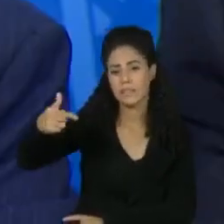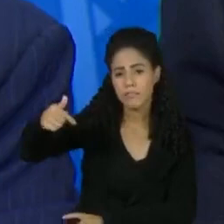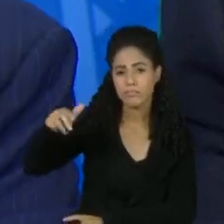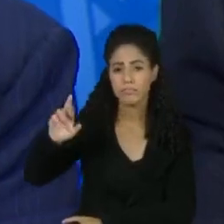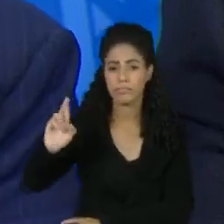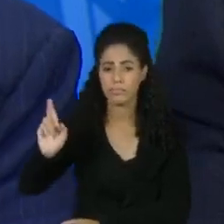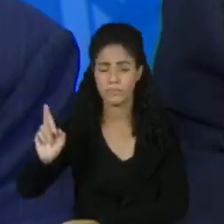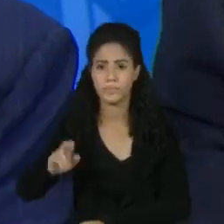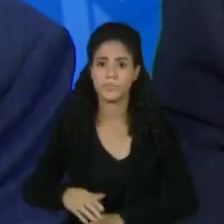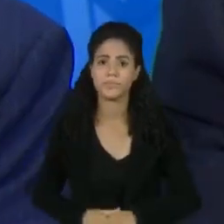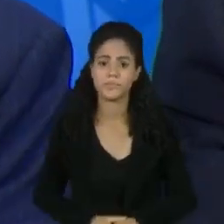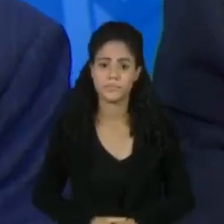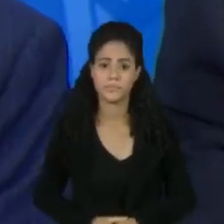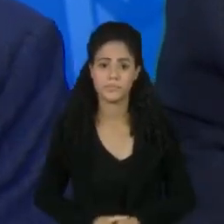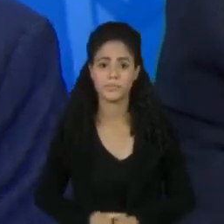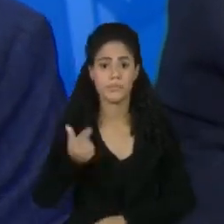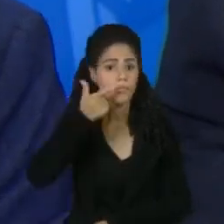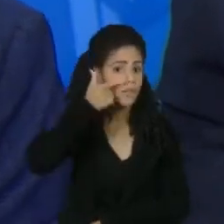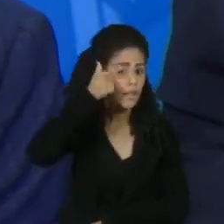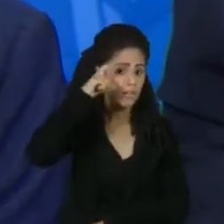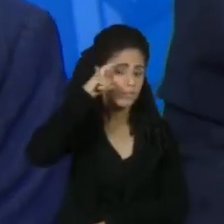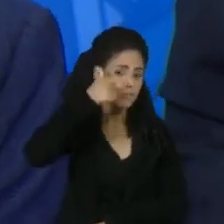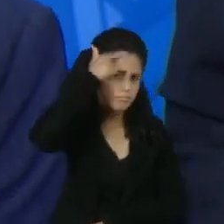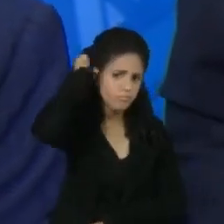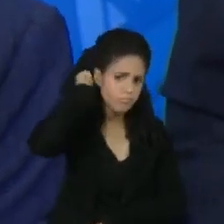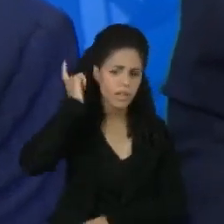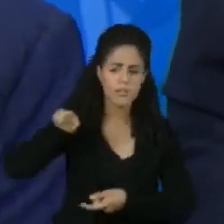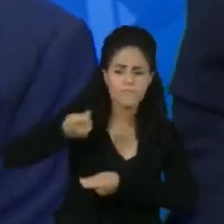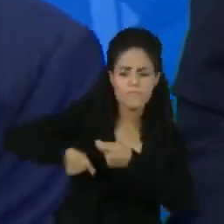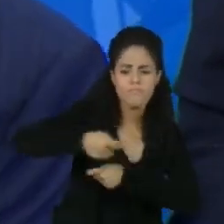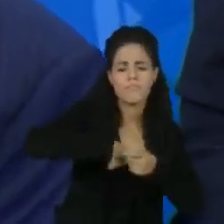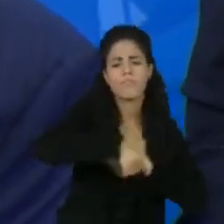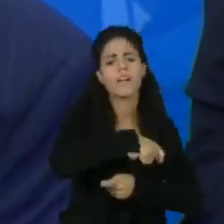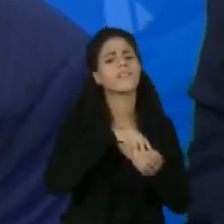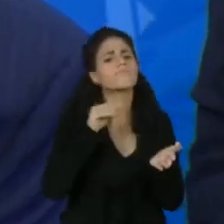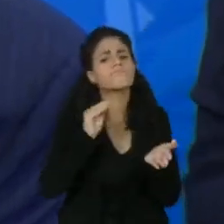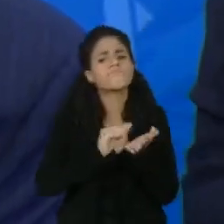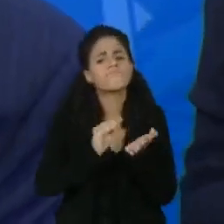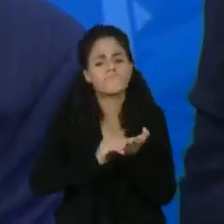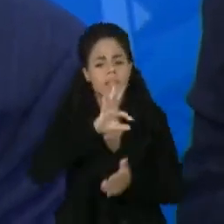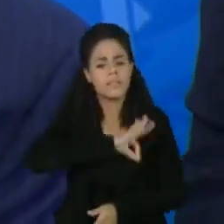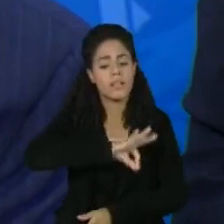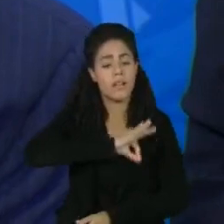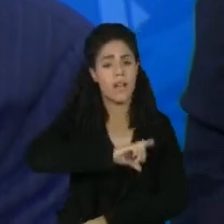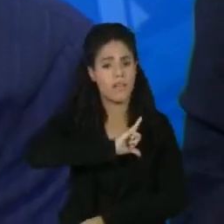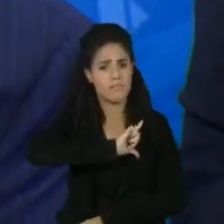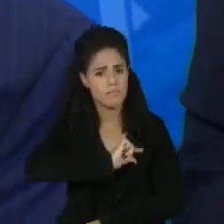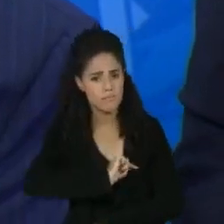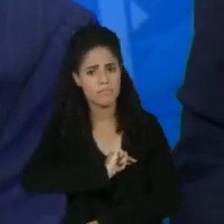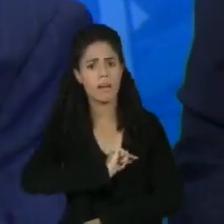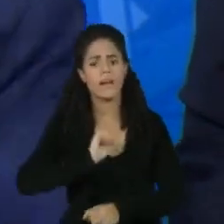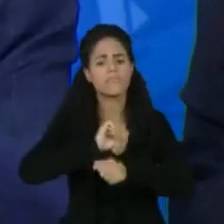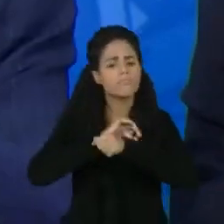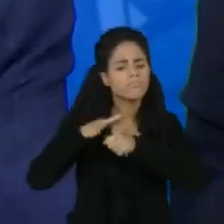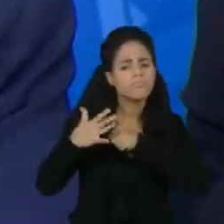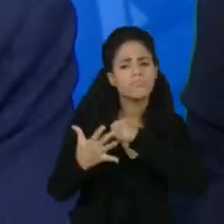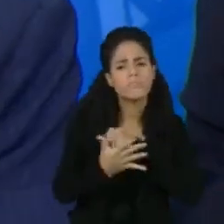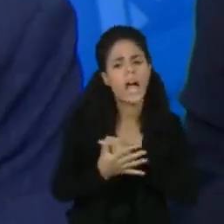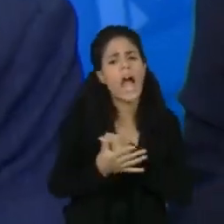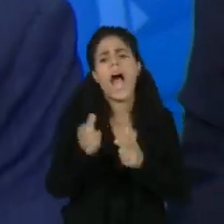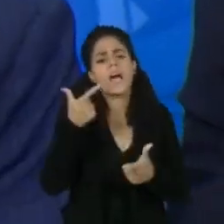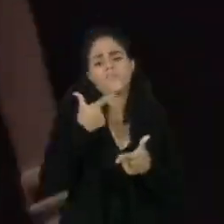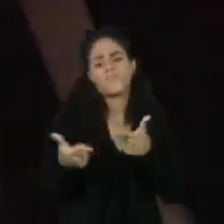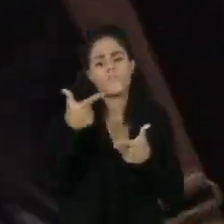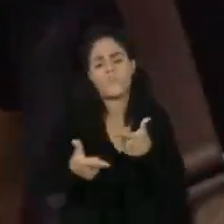1.193,37. O ministro da Economia, Paulo Guedes, tentou justificar a falta de aumento do salário mínimo aos efeitos da pandemia e da guerra